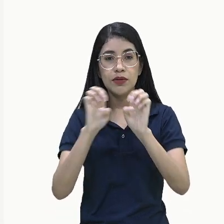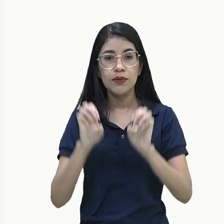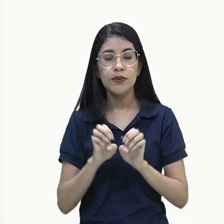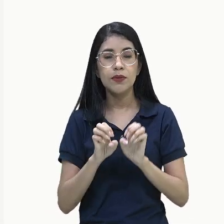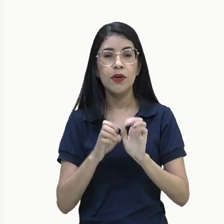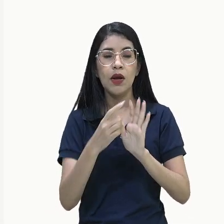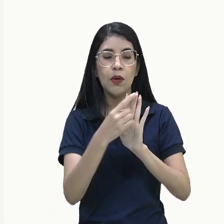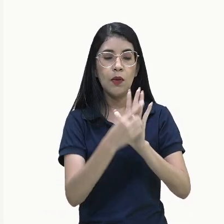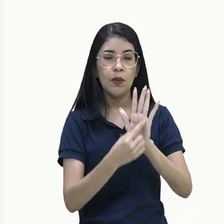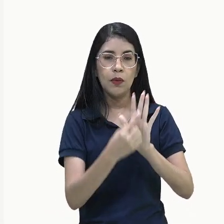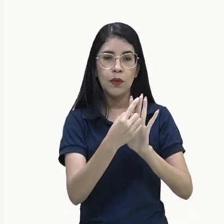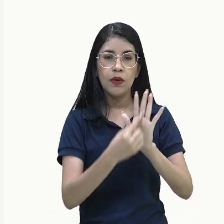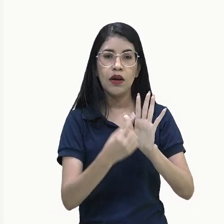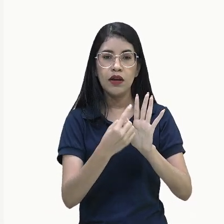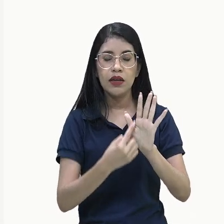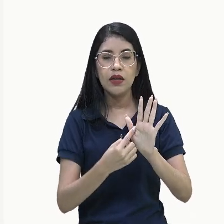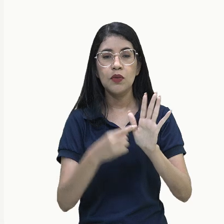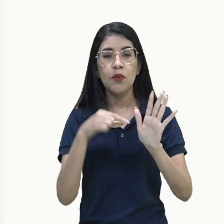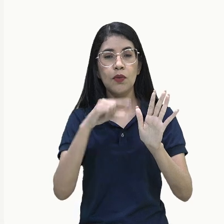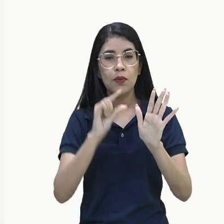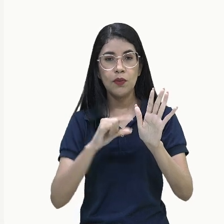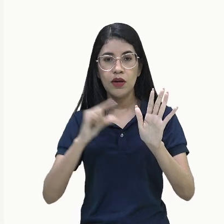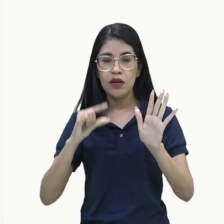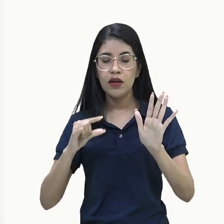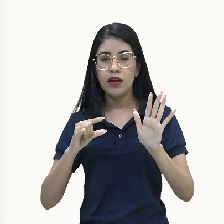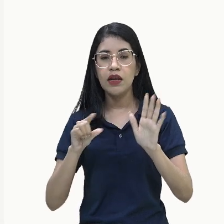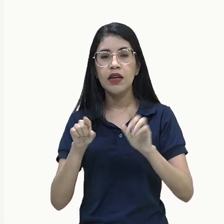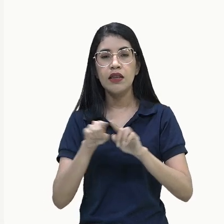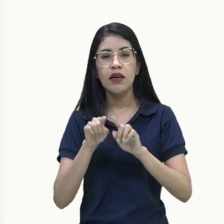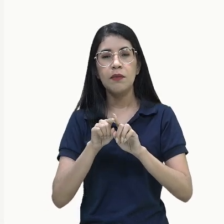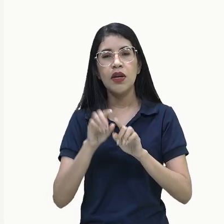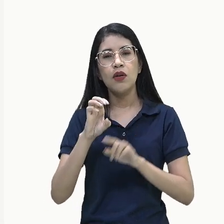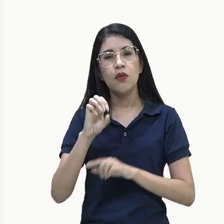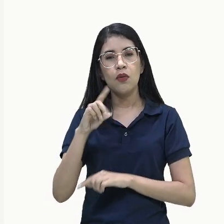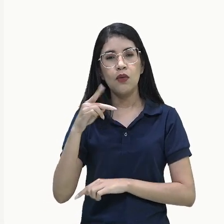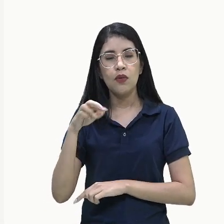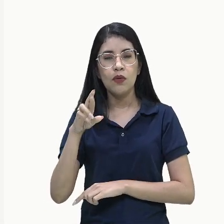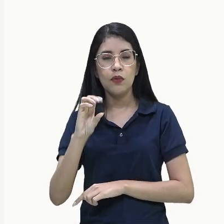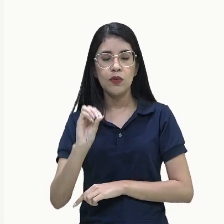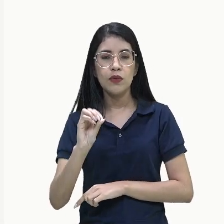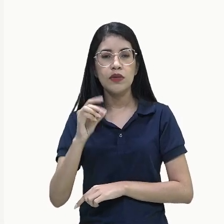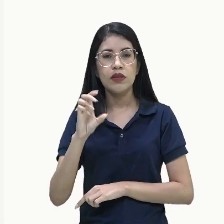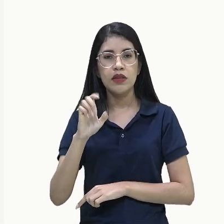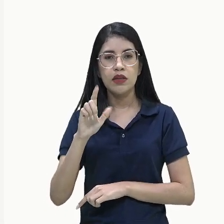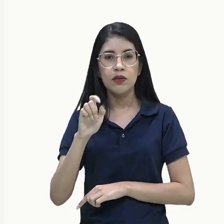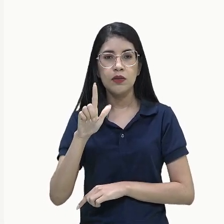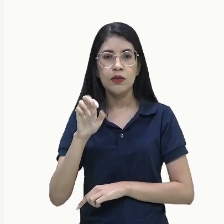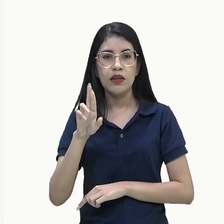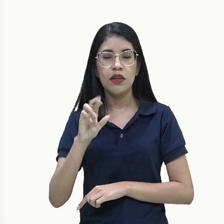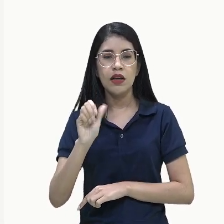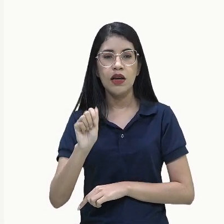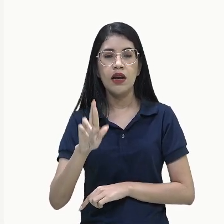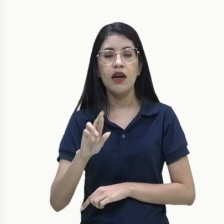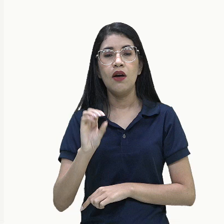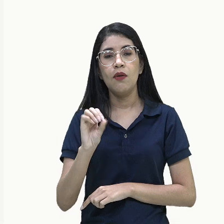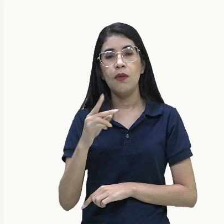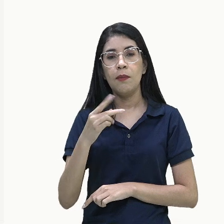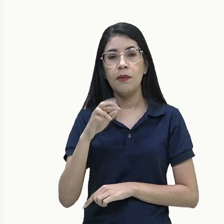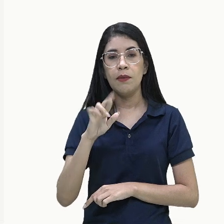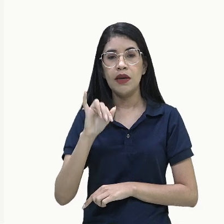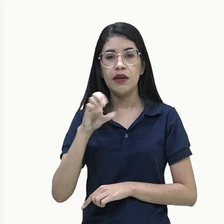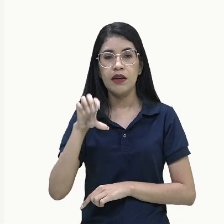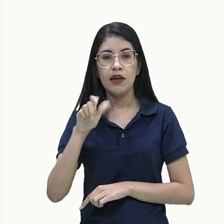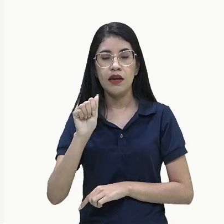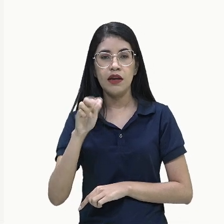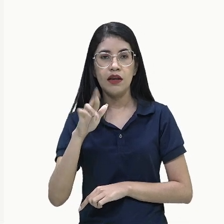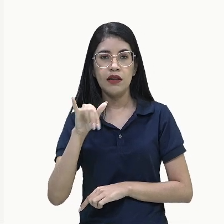dendritos, axônios e corpo celular. Esse corpo celular também é chamado de pericárdio. Essa estrutura